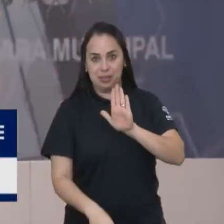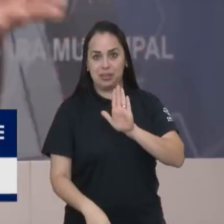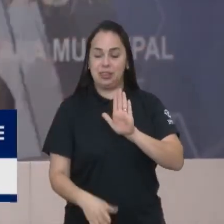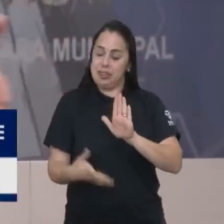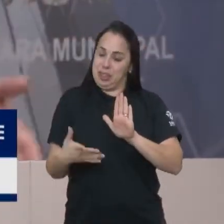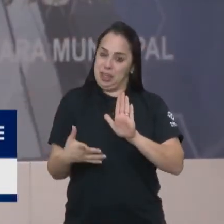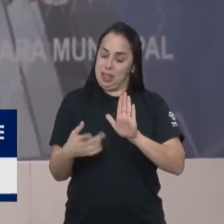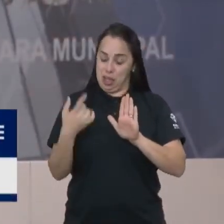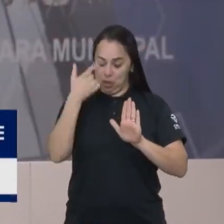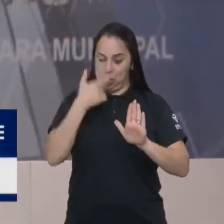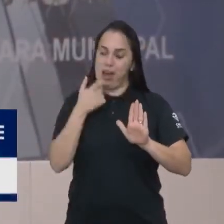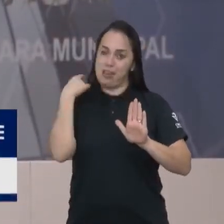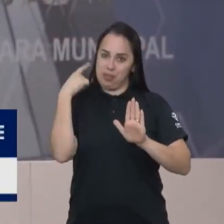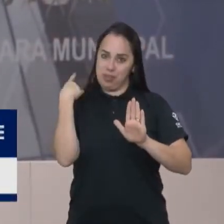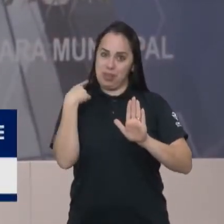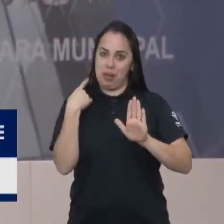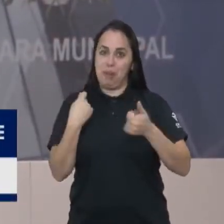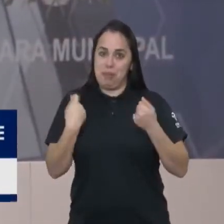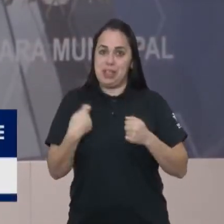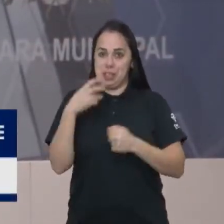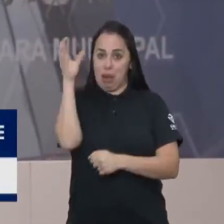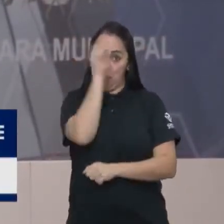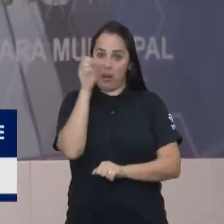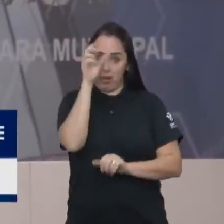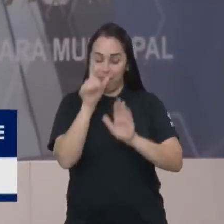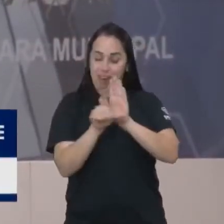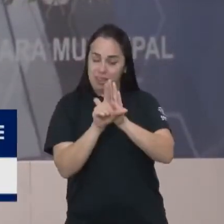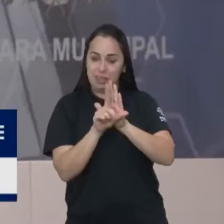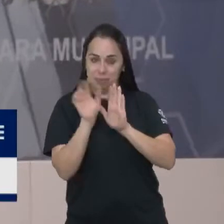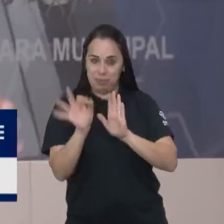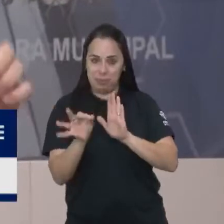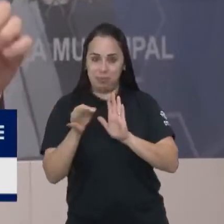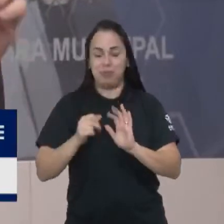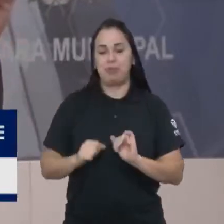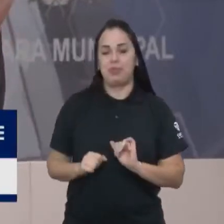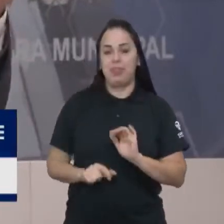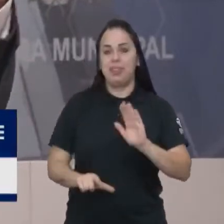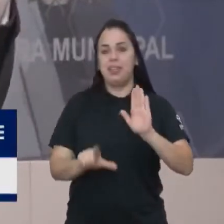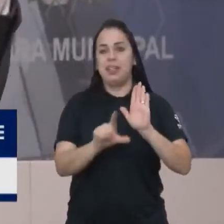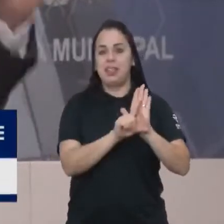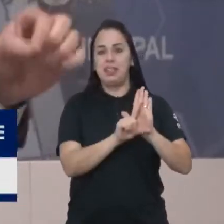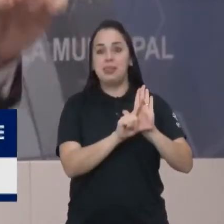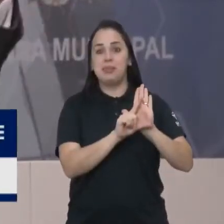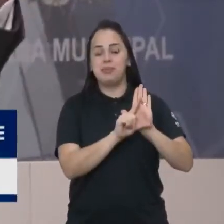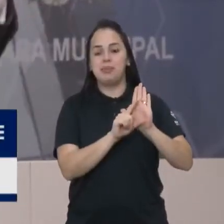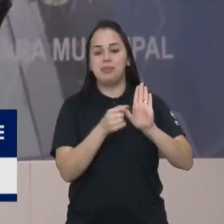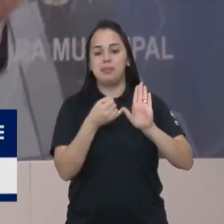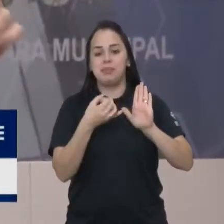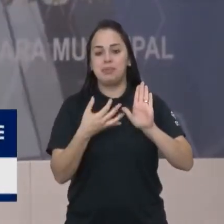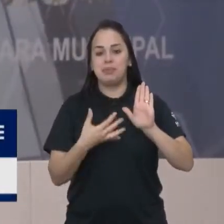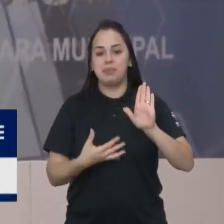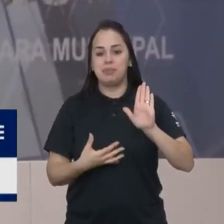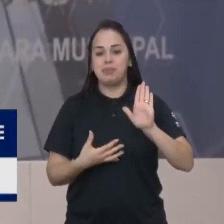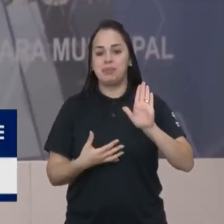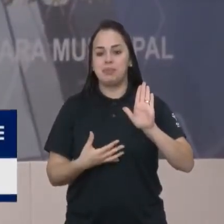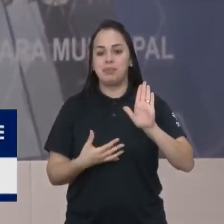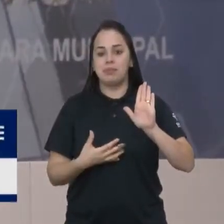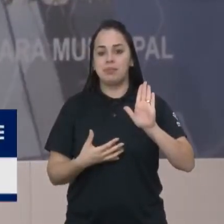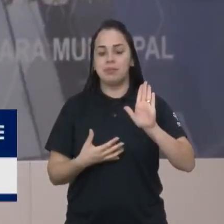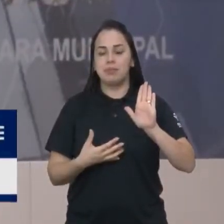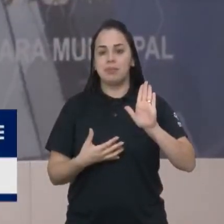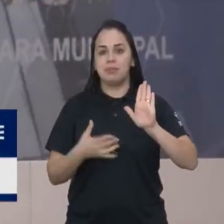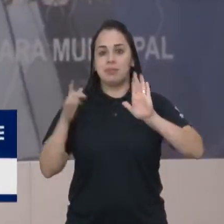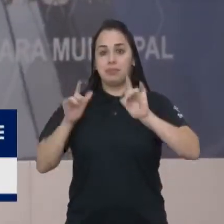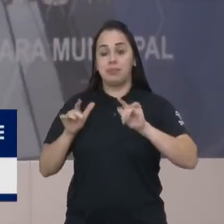tem que começar pela lei. E na lei fala, é outorgado a quem prestou relevante